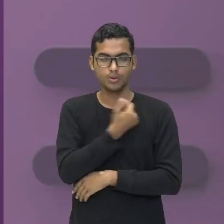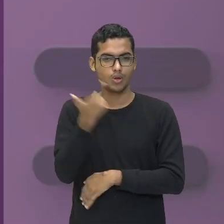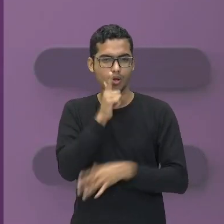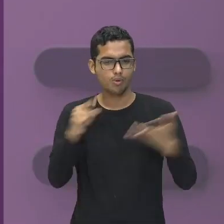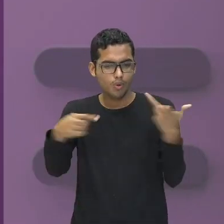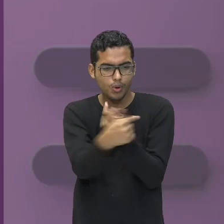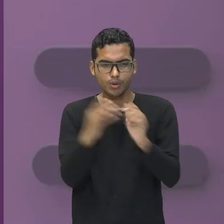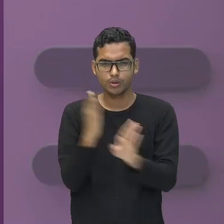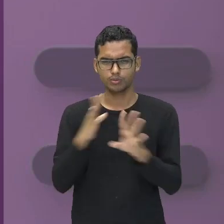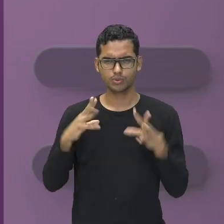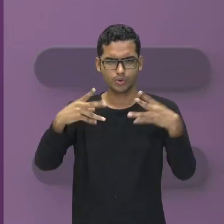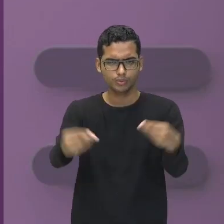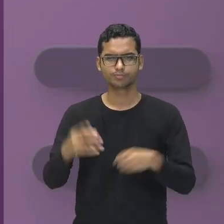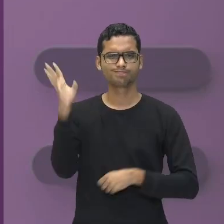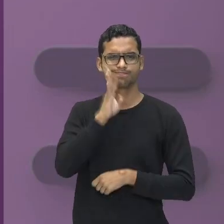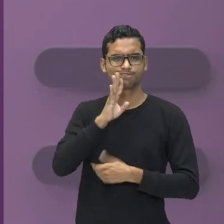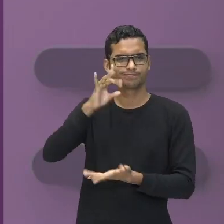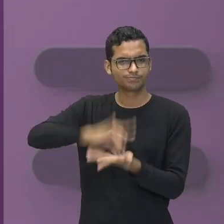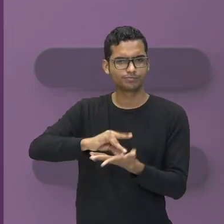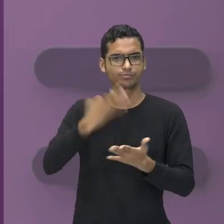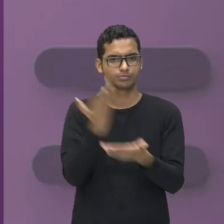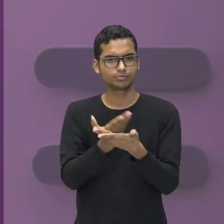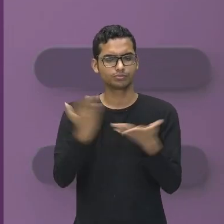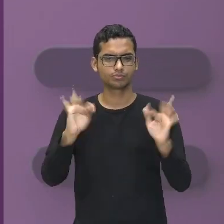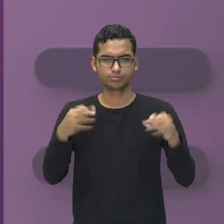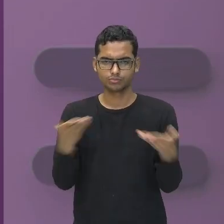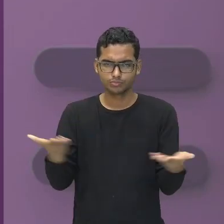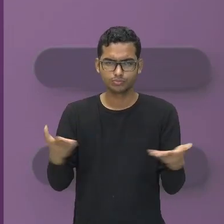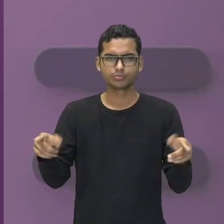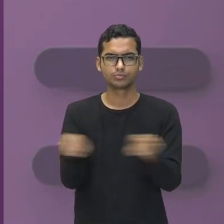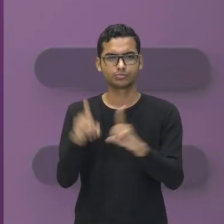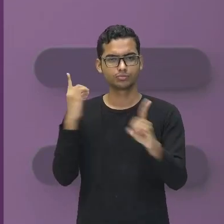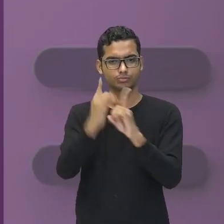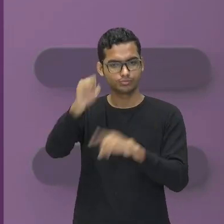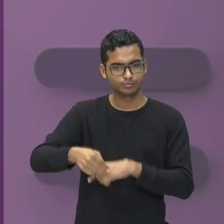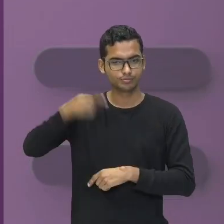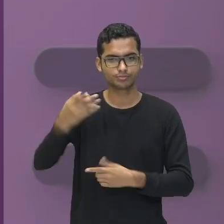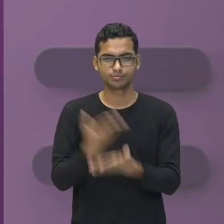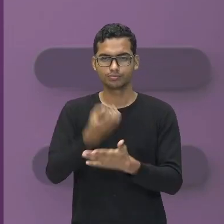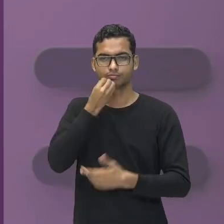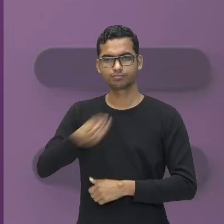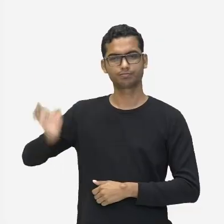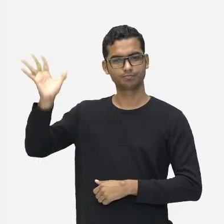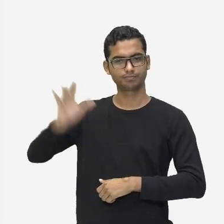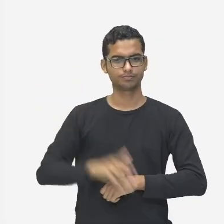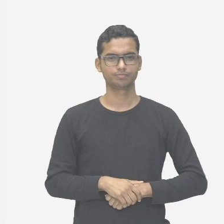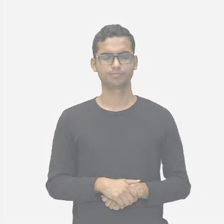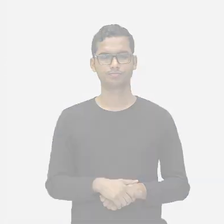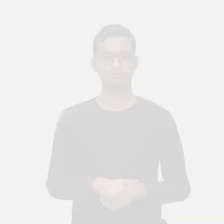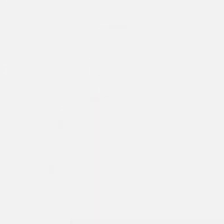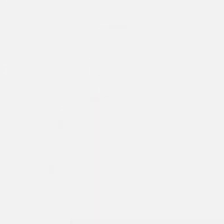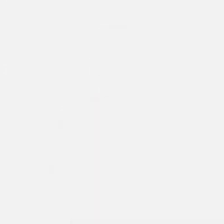eles. Bacana, né, pessoal? Então, essa daí foi a nossa aula. A gente se encontra aqui numa próxima oportunidade. Até lá!